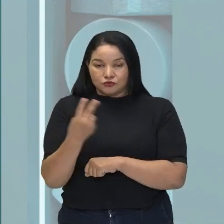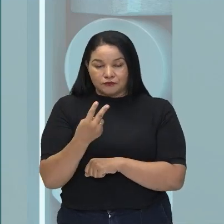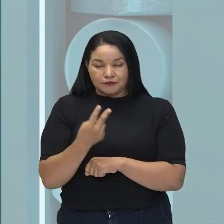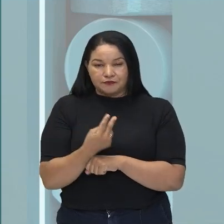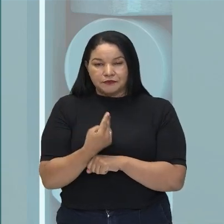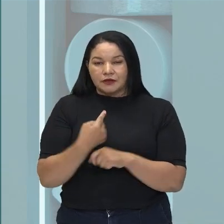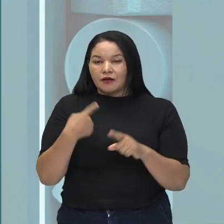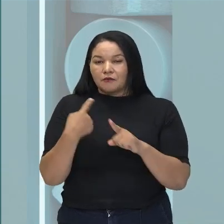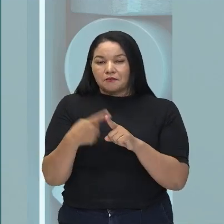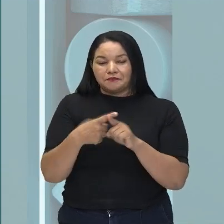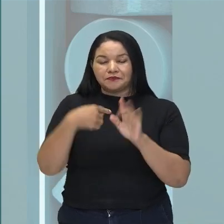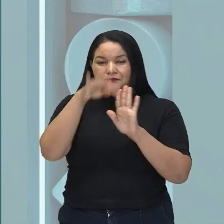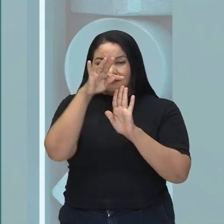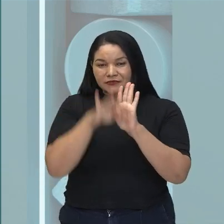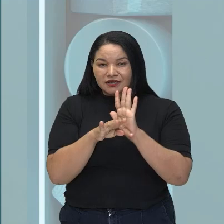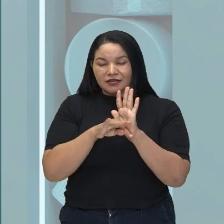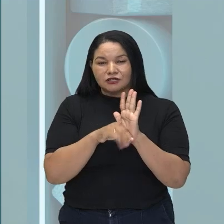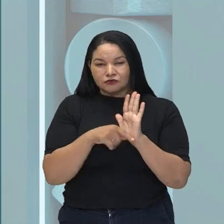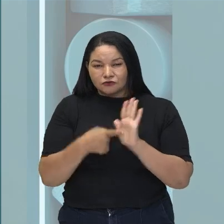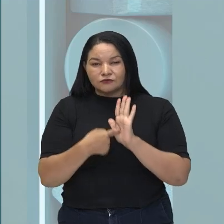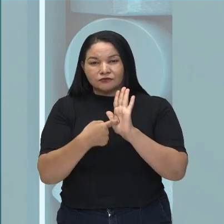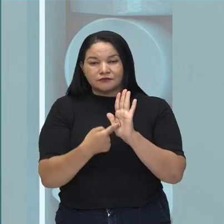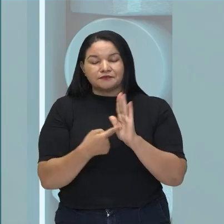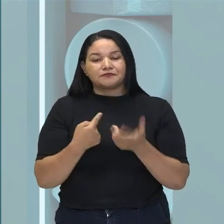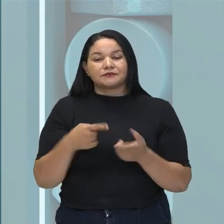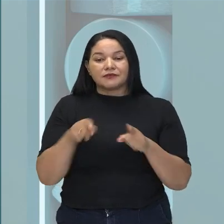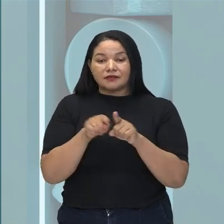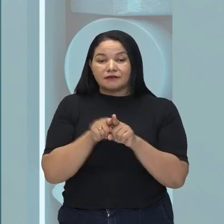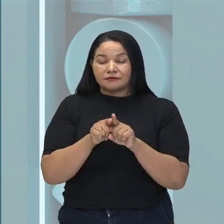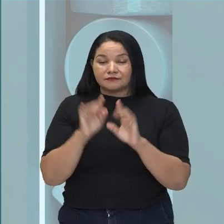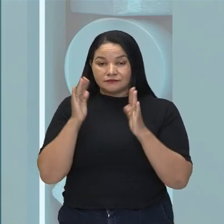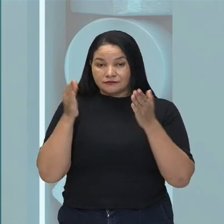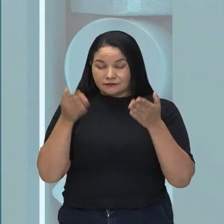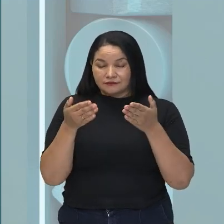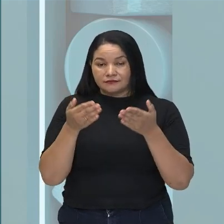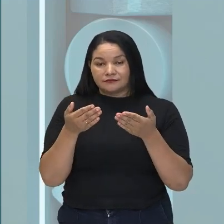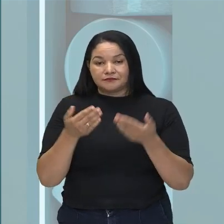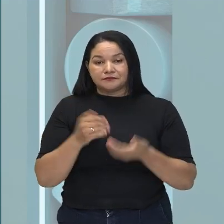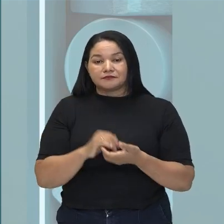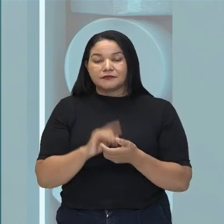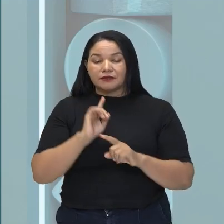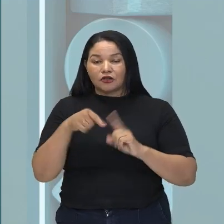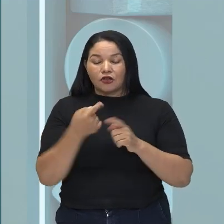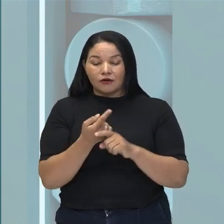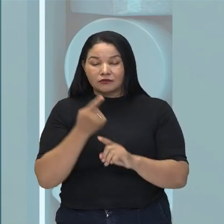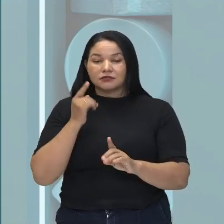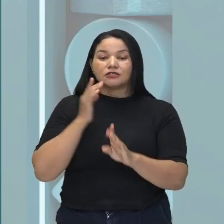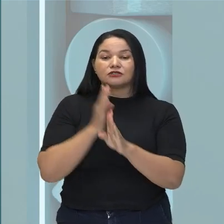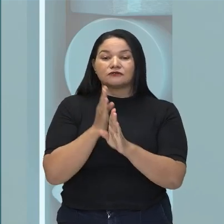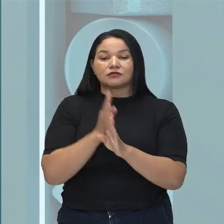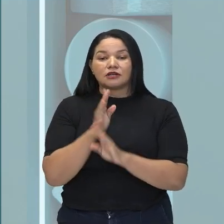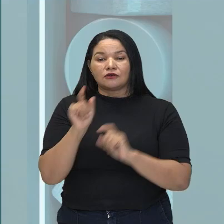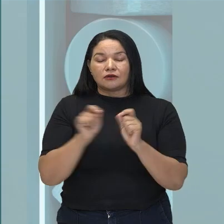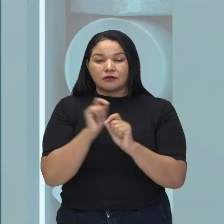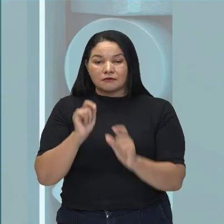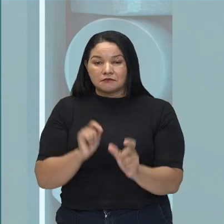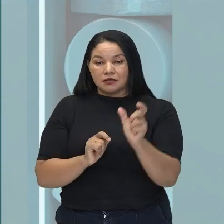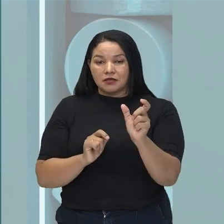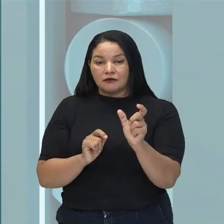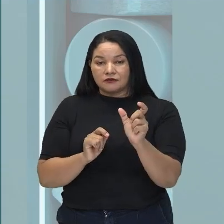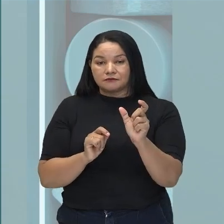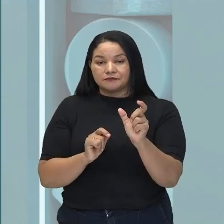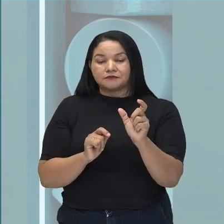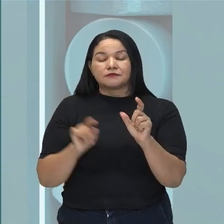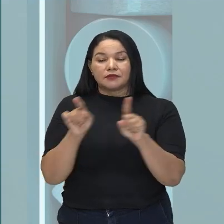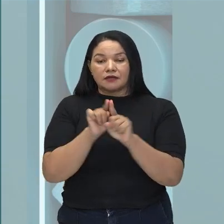do vídeo que a gente escutou. Então vamos identificar nesse texto as palavras